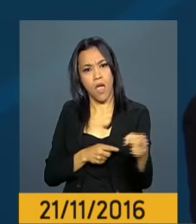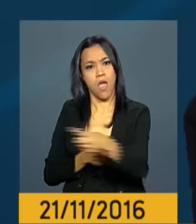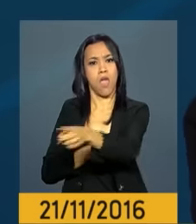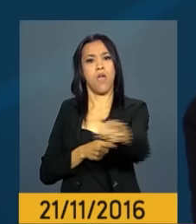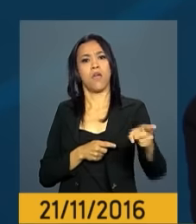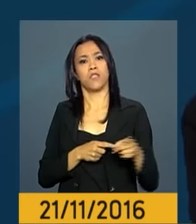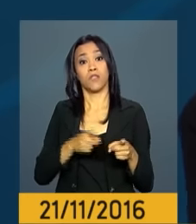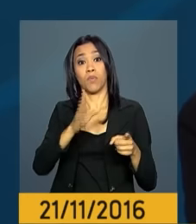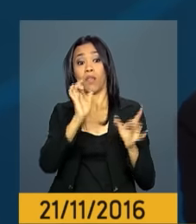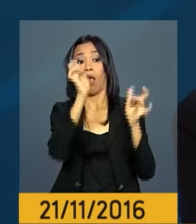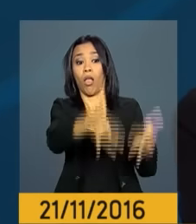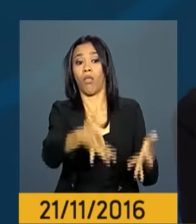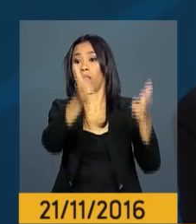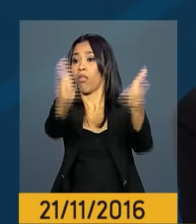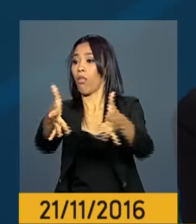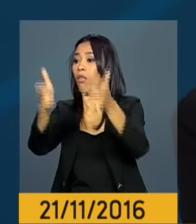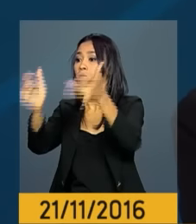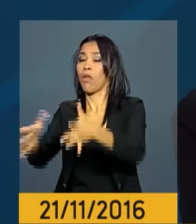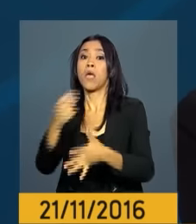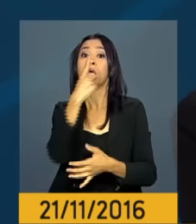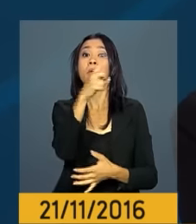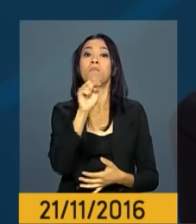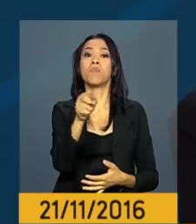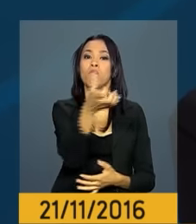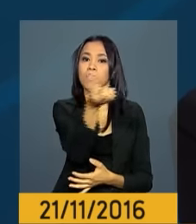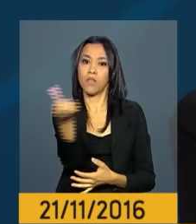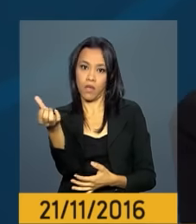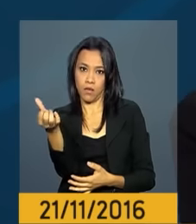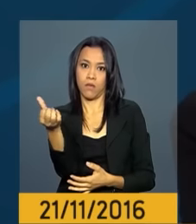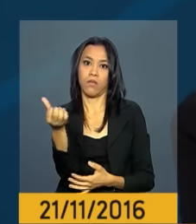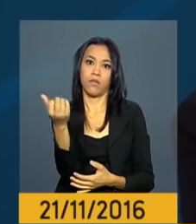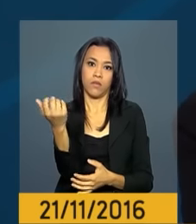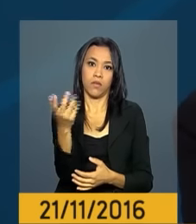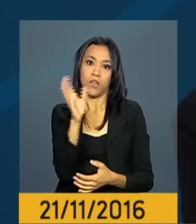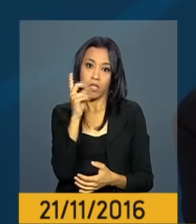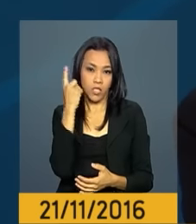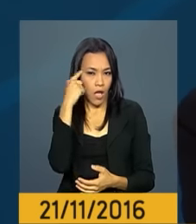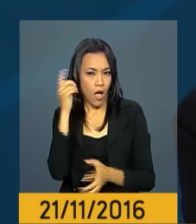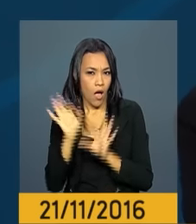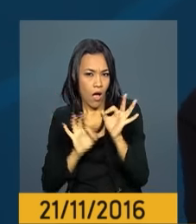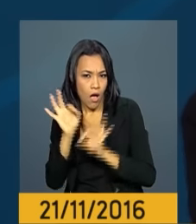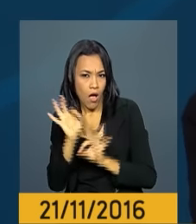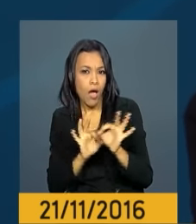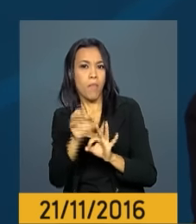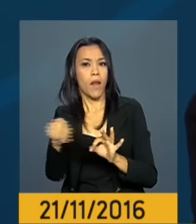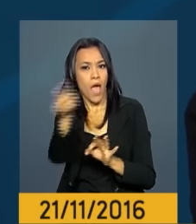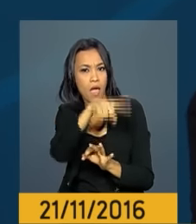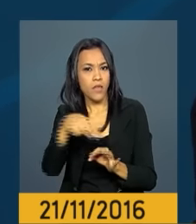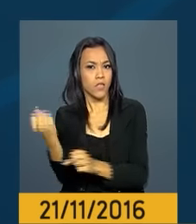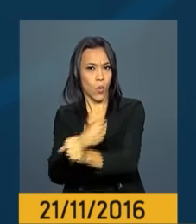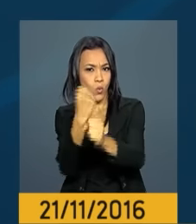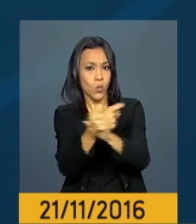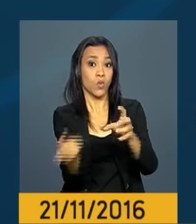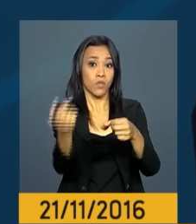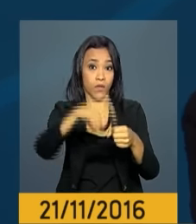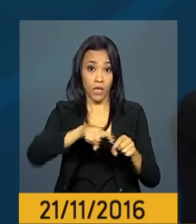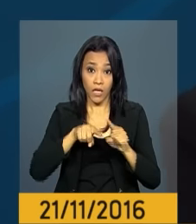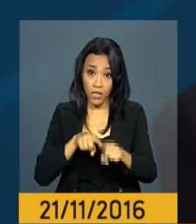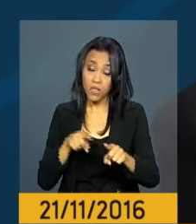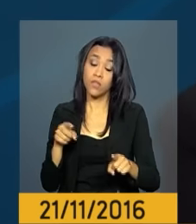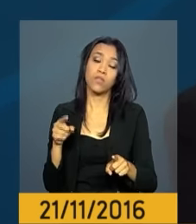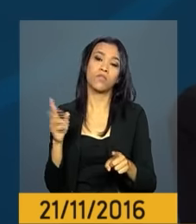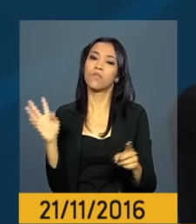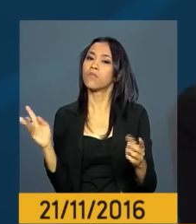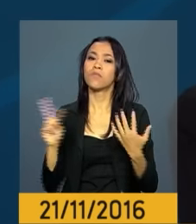já há 1.100 obras programadas para logo serem retomadas. Isto vai gerar emprego, vai